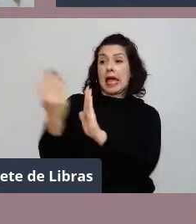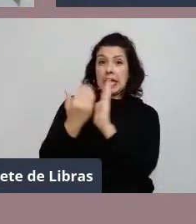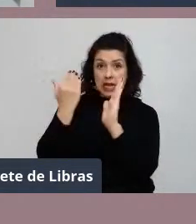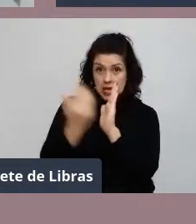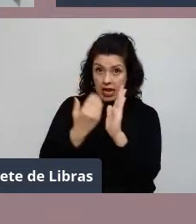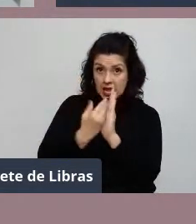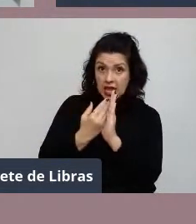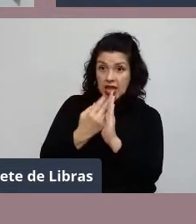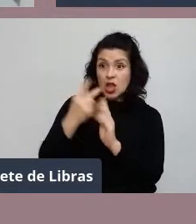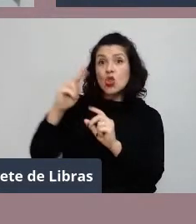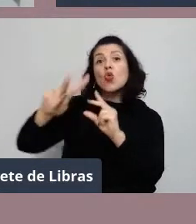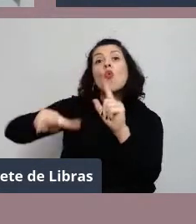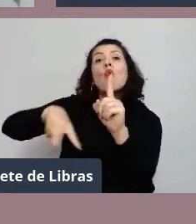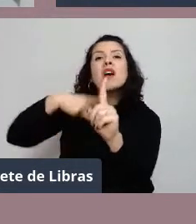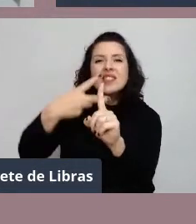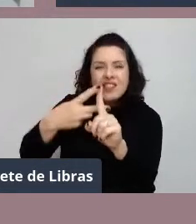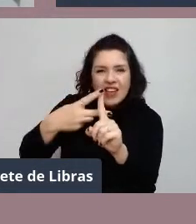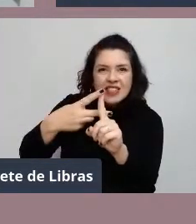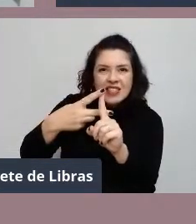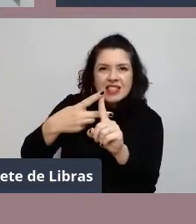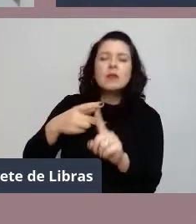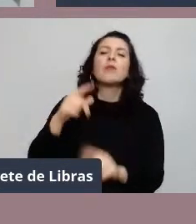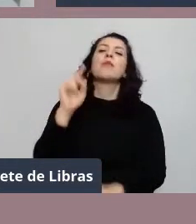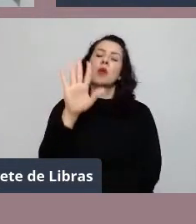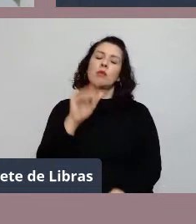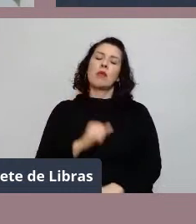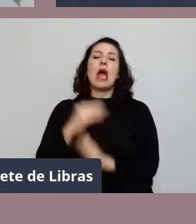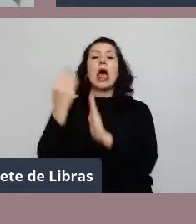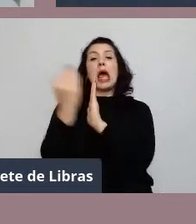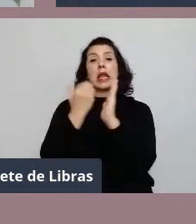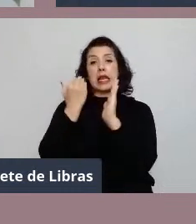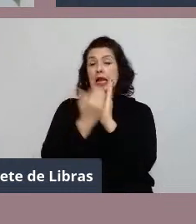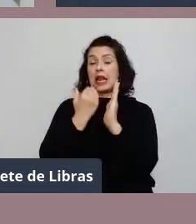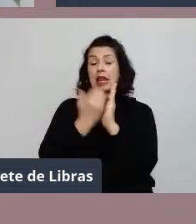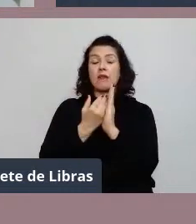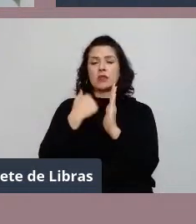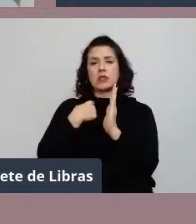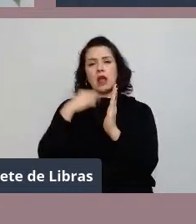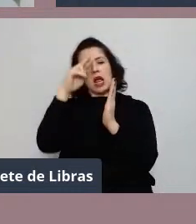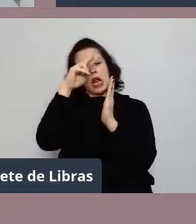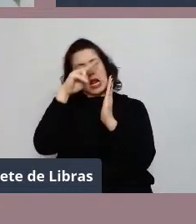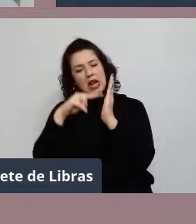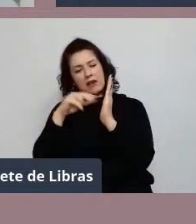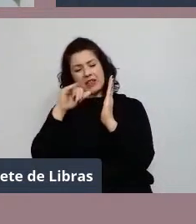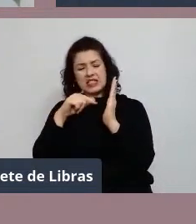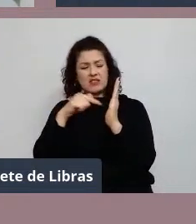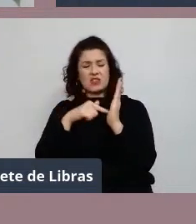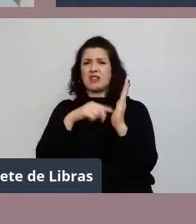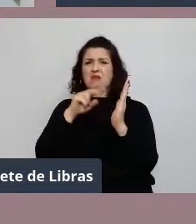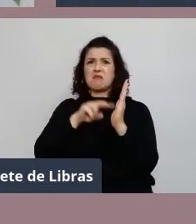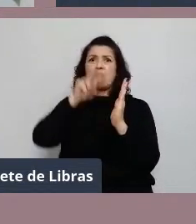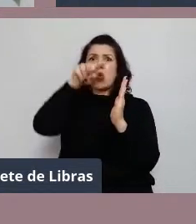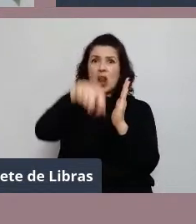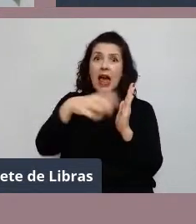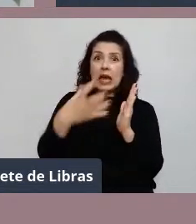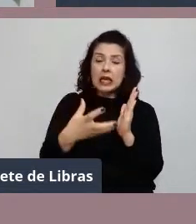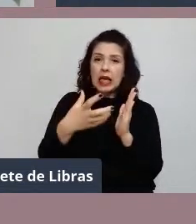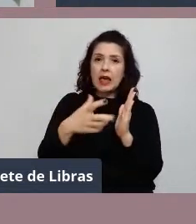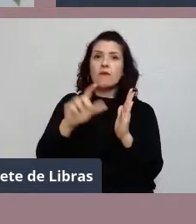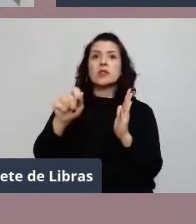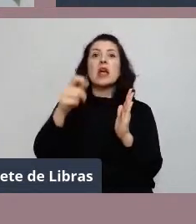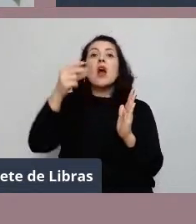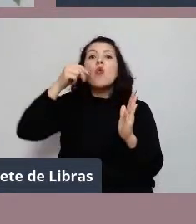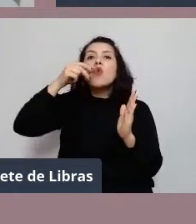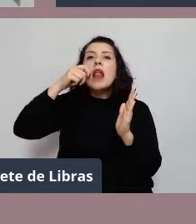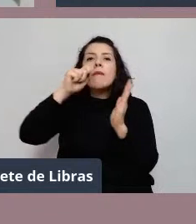primeiro pega esse livro e toda vez que você tiver vontade de saltar um pedaço, porque ele não está te dizendo nada, você marca do lado com o lápis